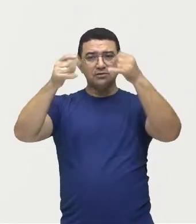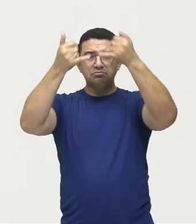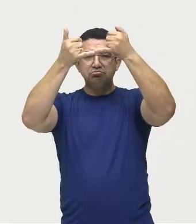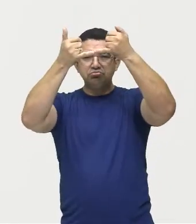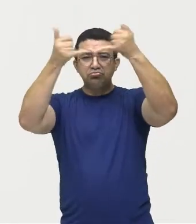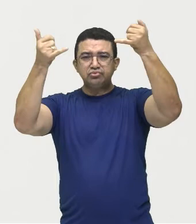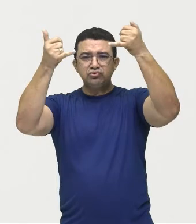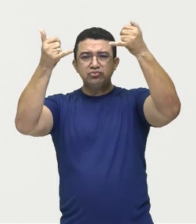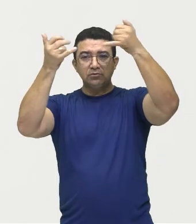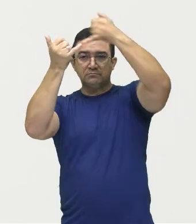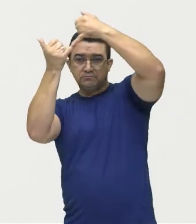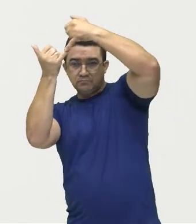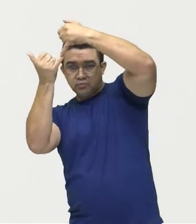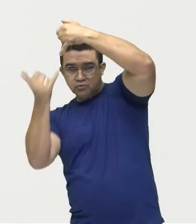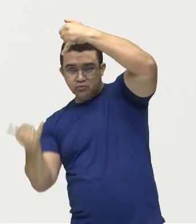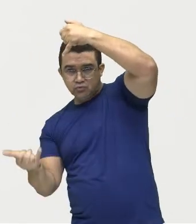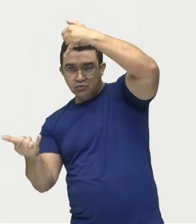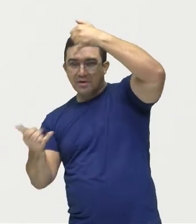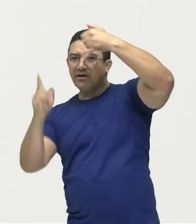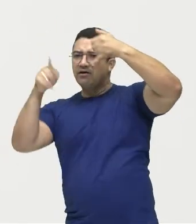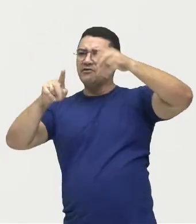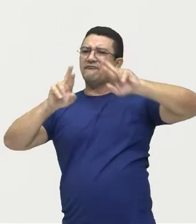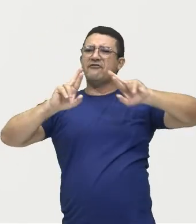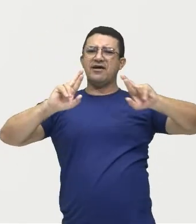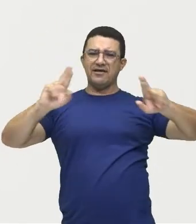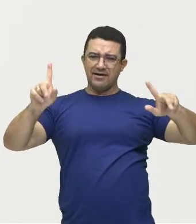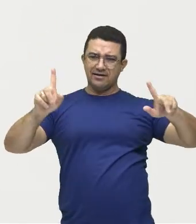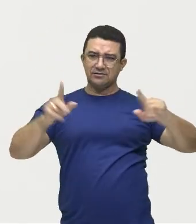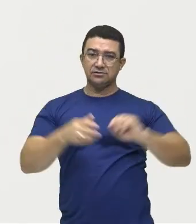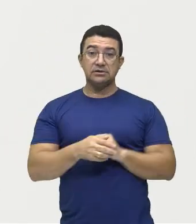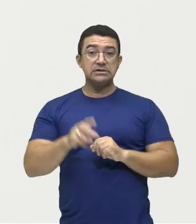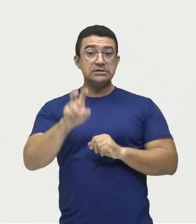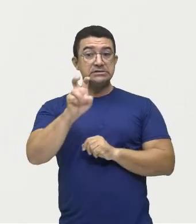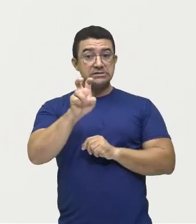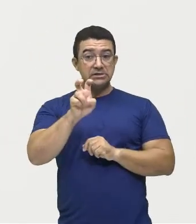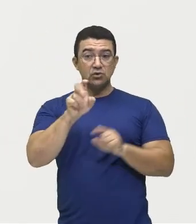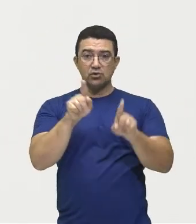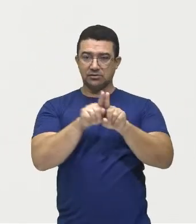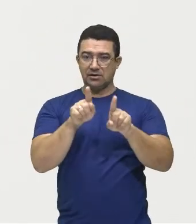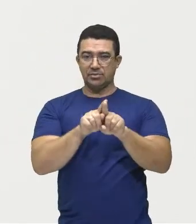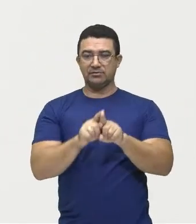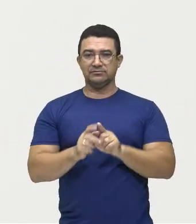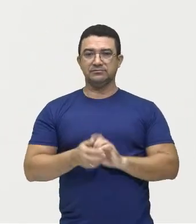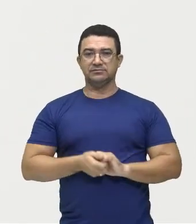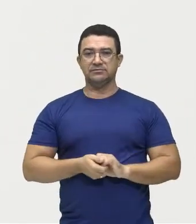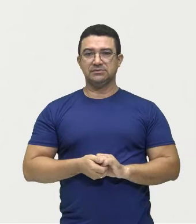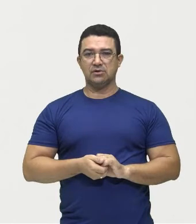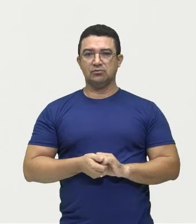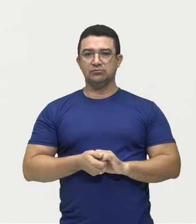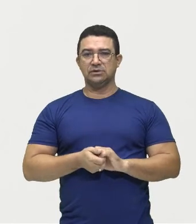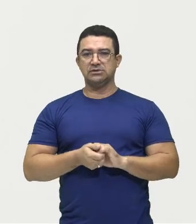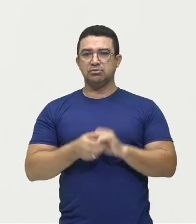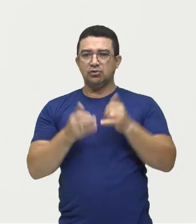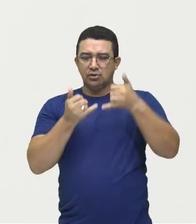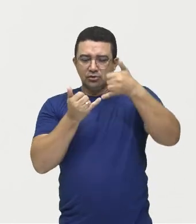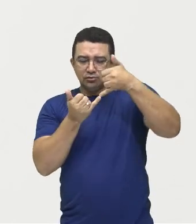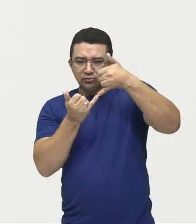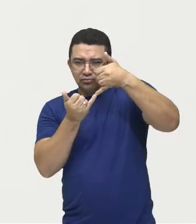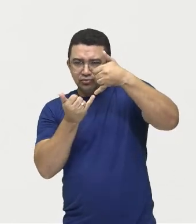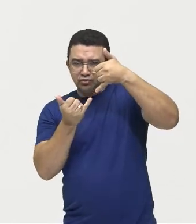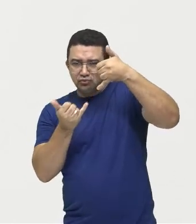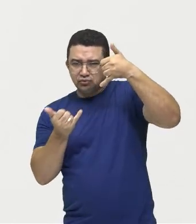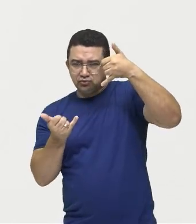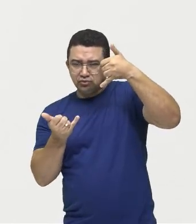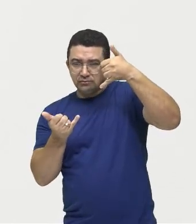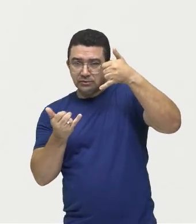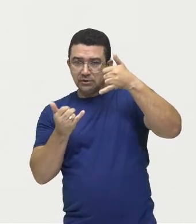existe uma diferença. Olhem aqui também esse de número 5, ó, existe ali uma diferença, né, em relação, por